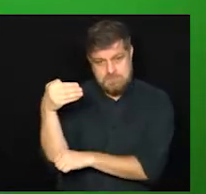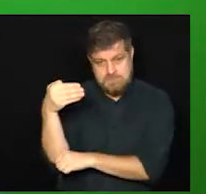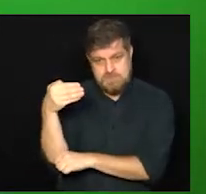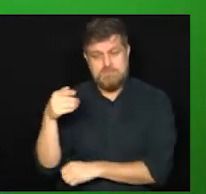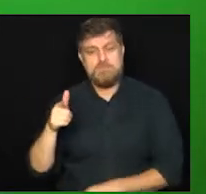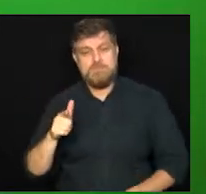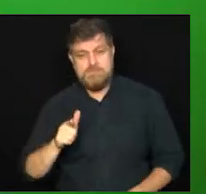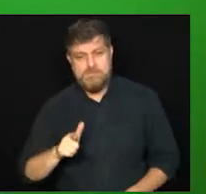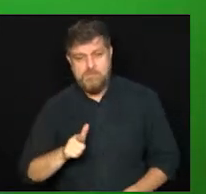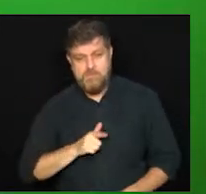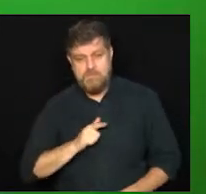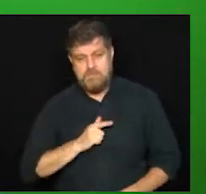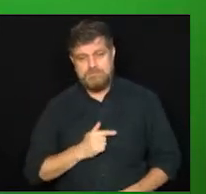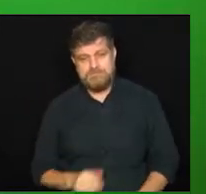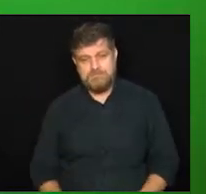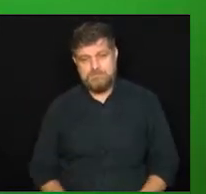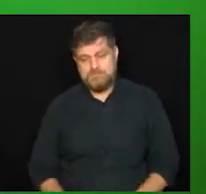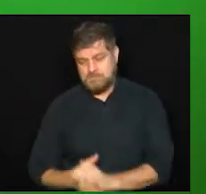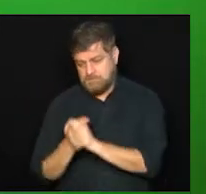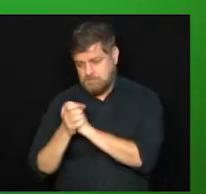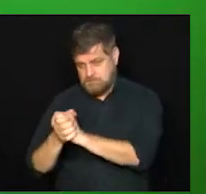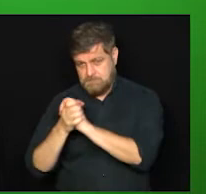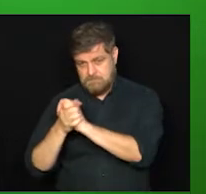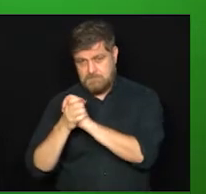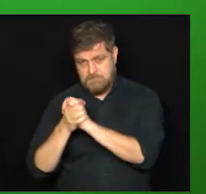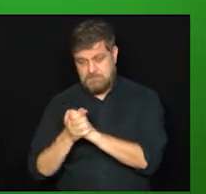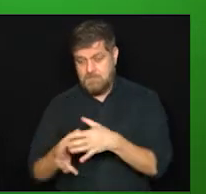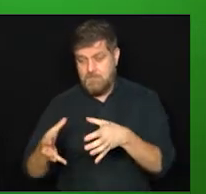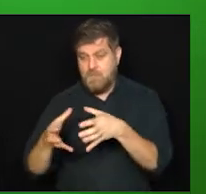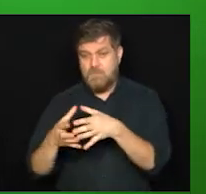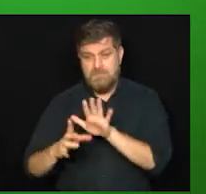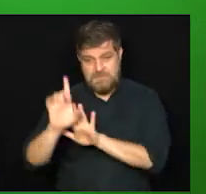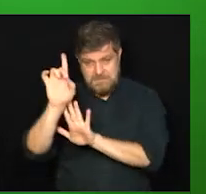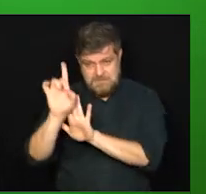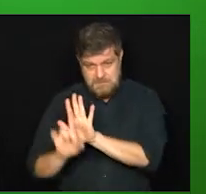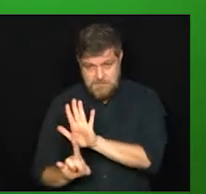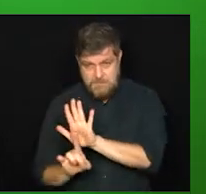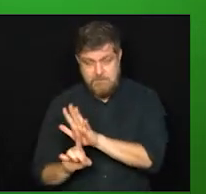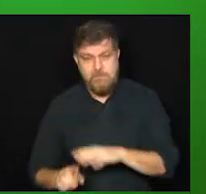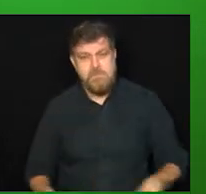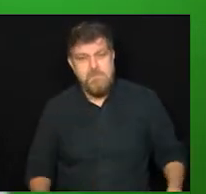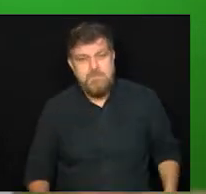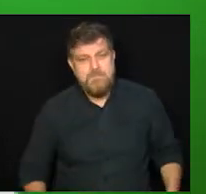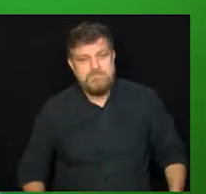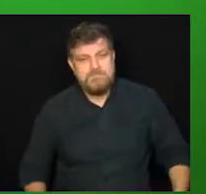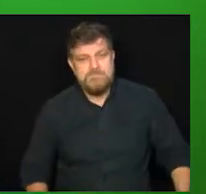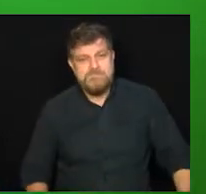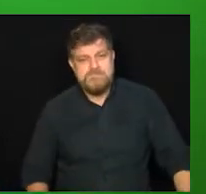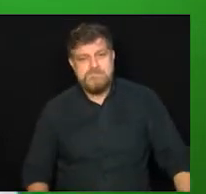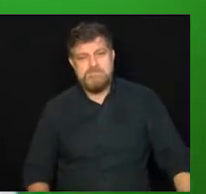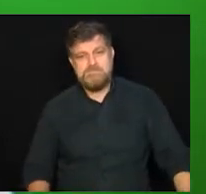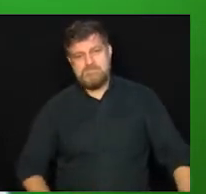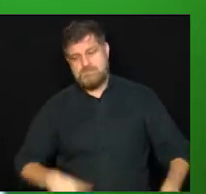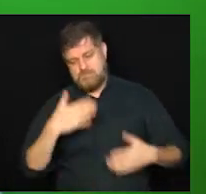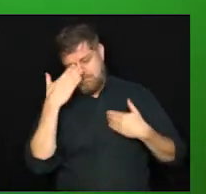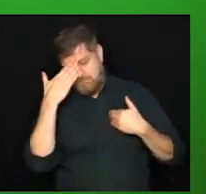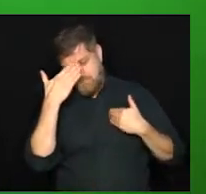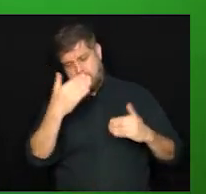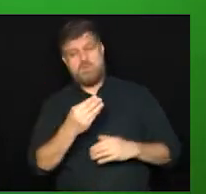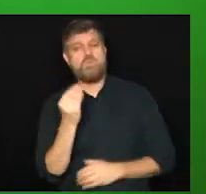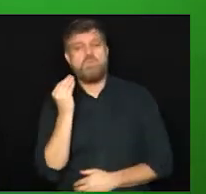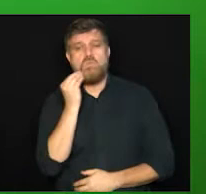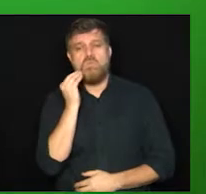também faz parte da nossa diretoria deliberativa. Muito obrigado pela